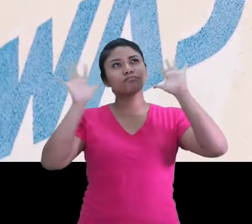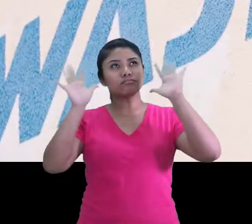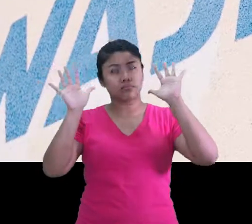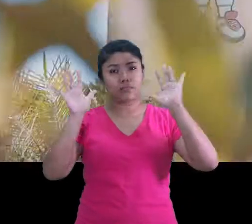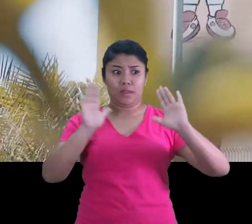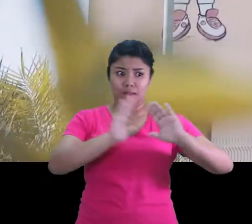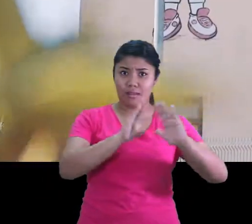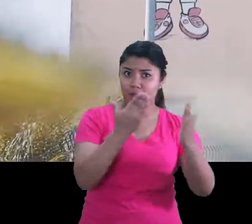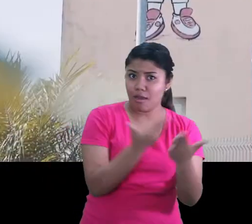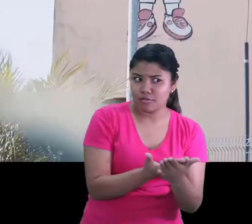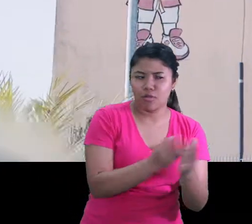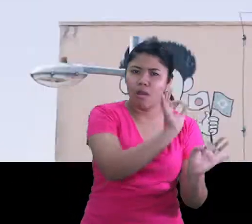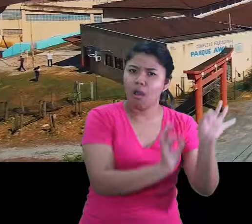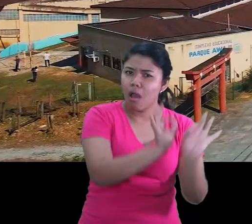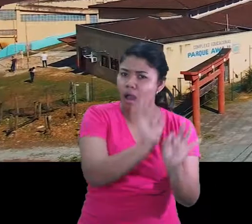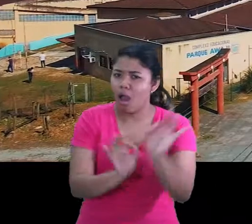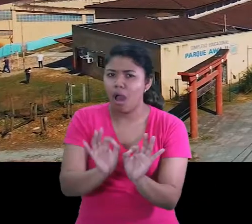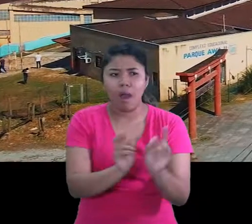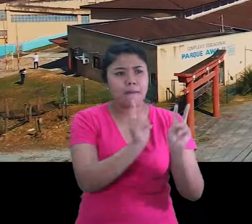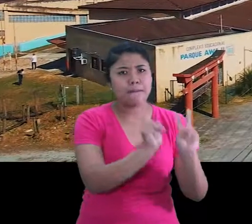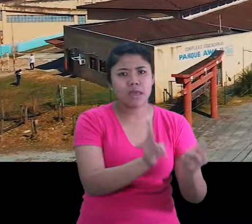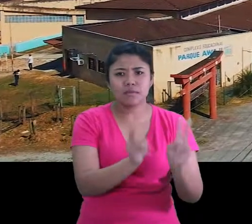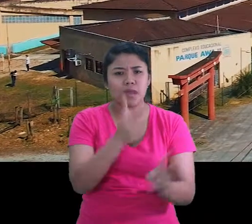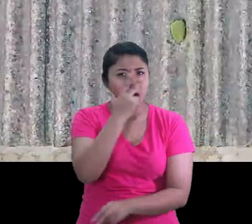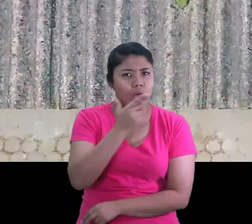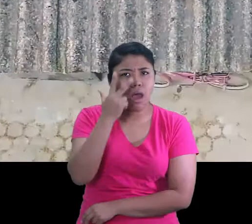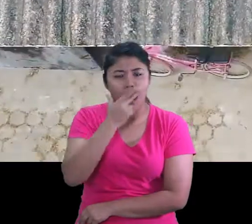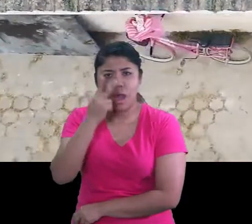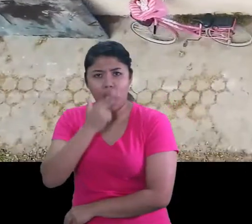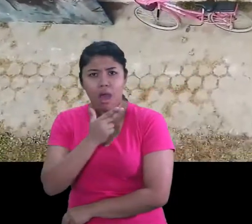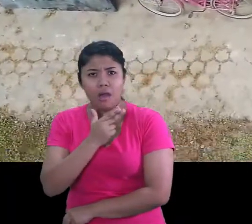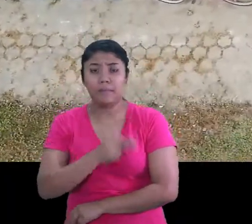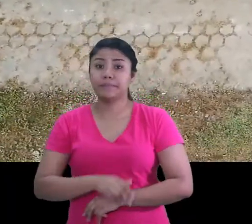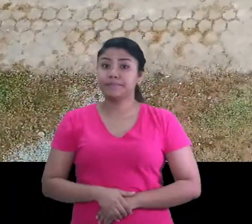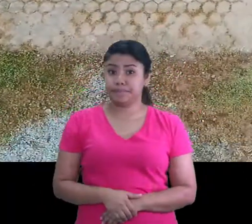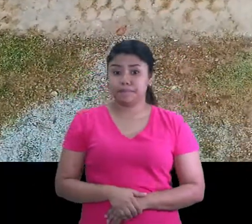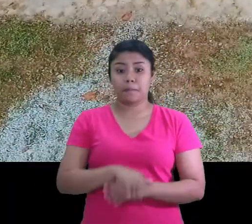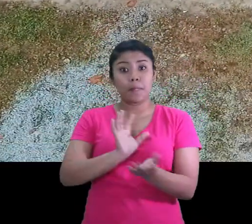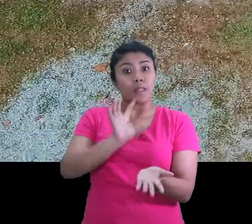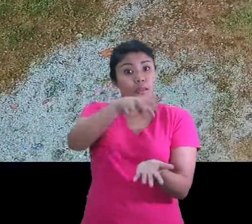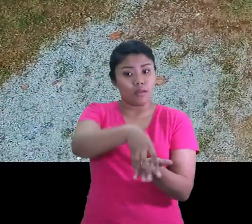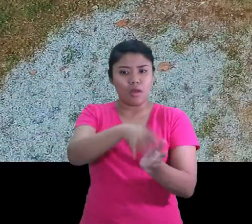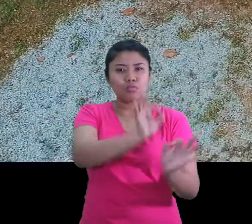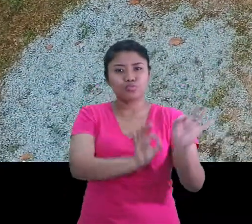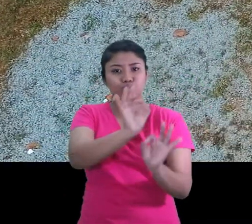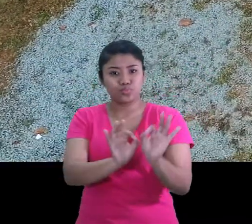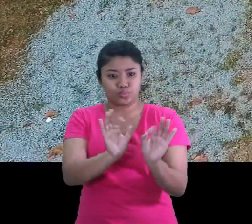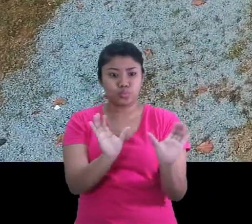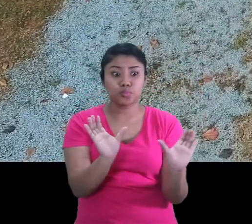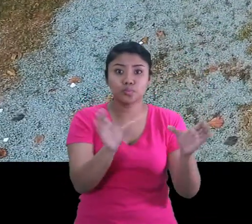é: para funcionar bem, todas as escolas precisam se organizar do mesmo jeito? Territoriar